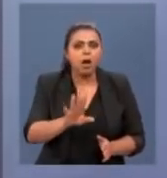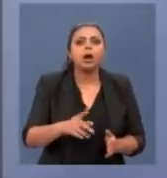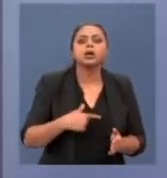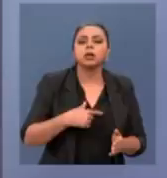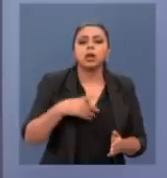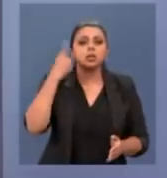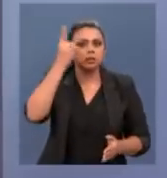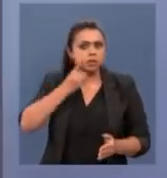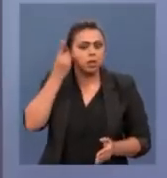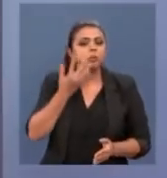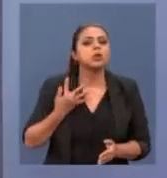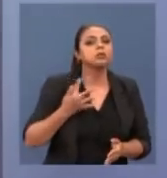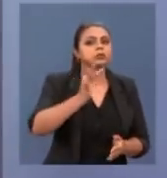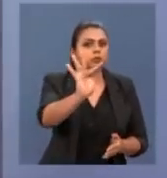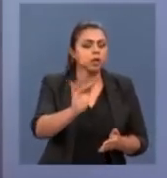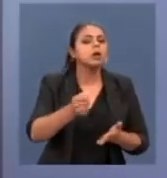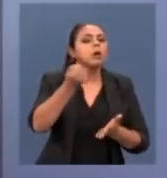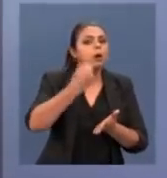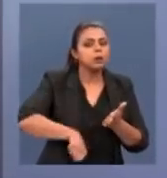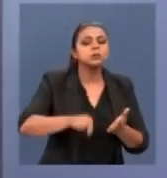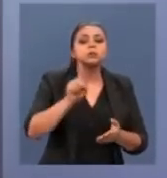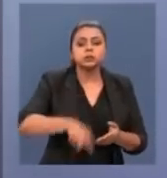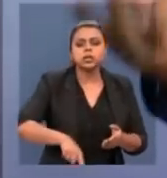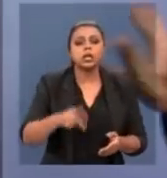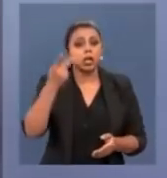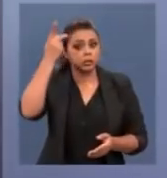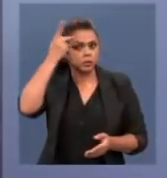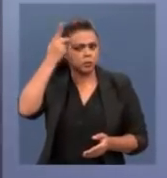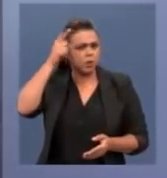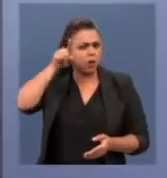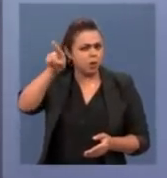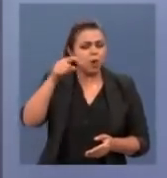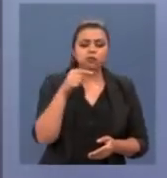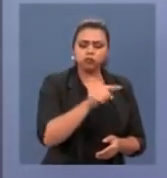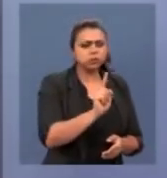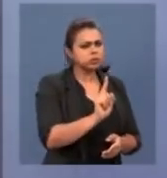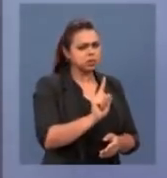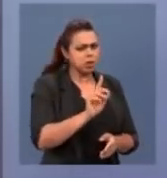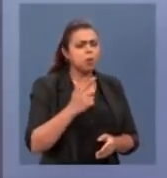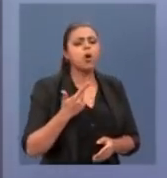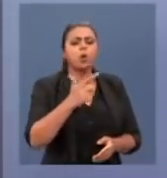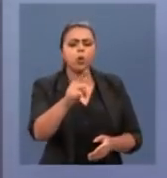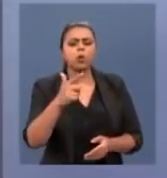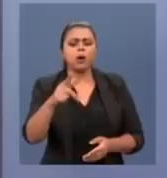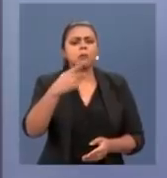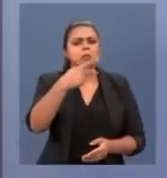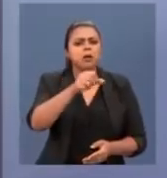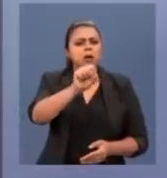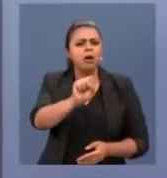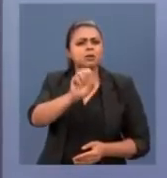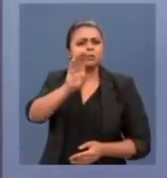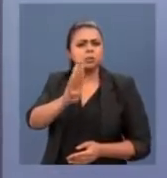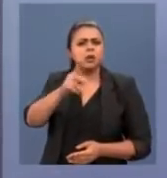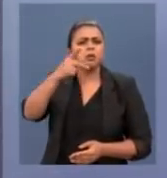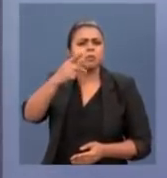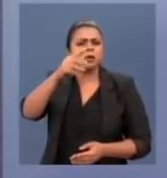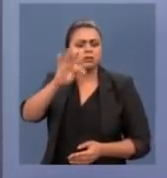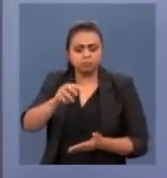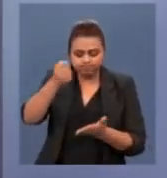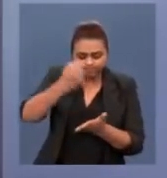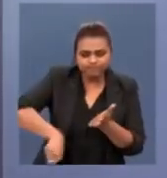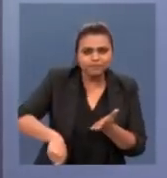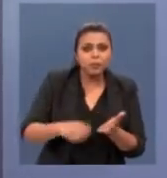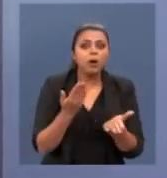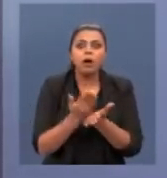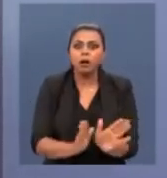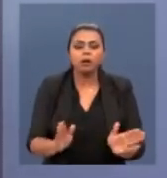principalmente do fórum de são paulo não vocês mas os outros deputados do psb e do pp eles foram lá em assinar o